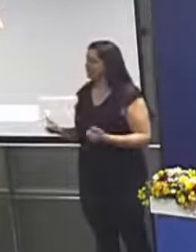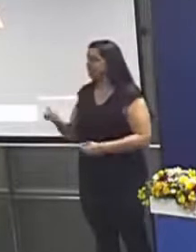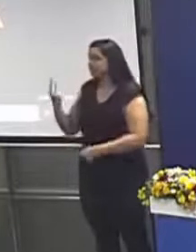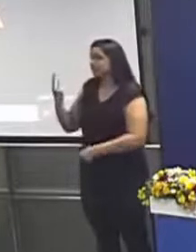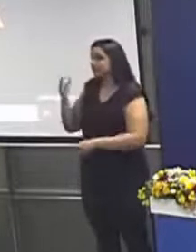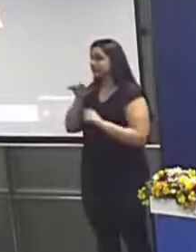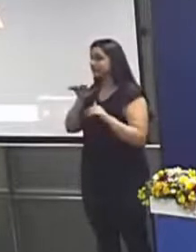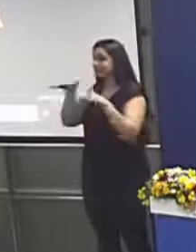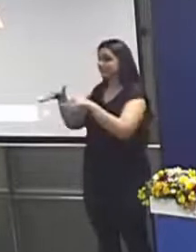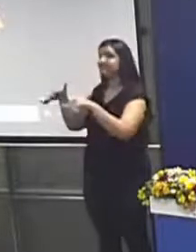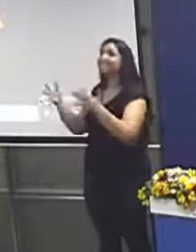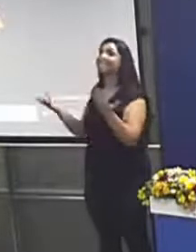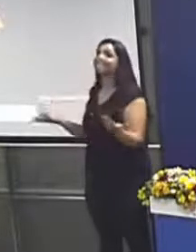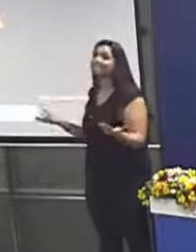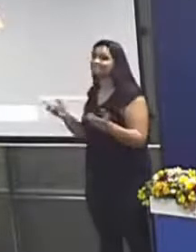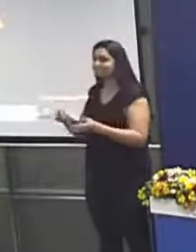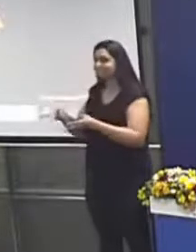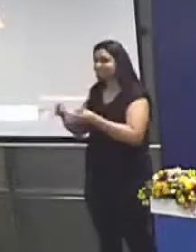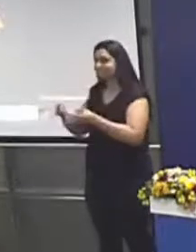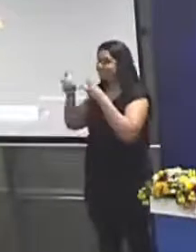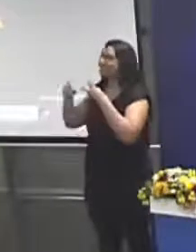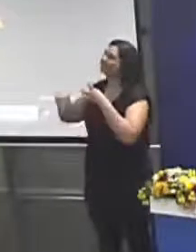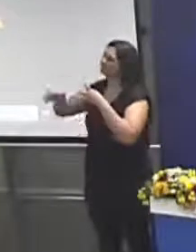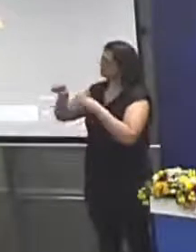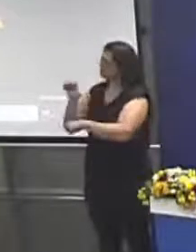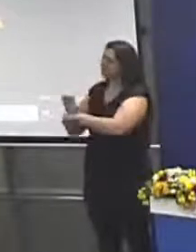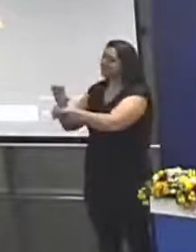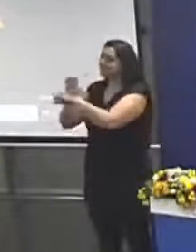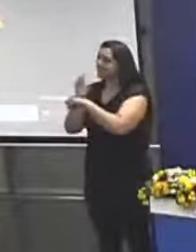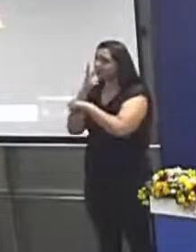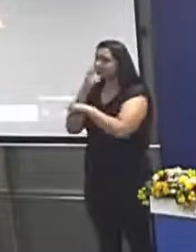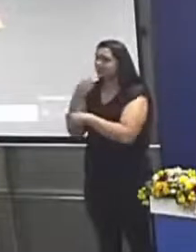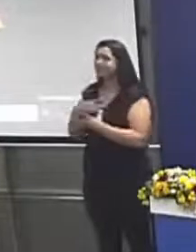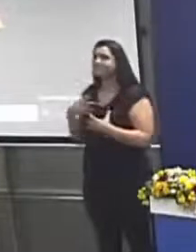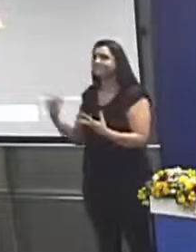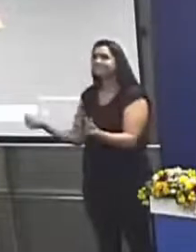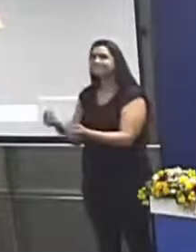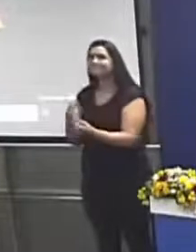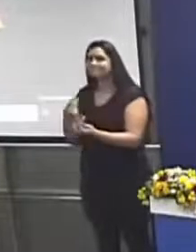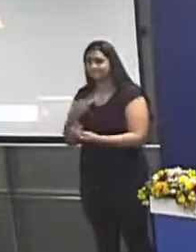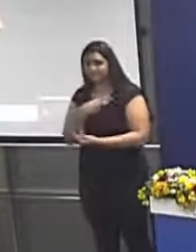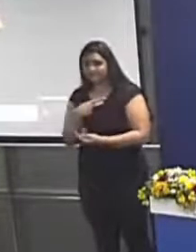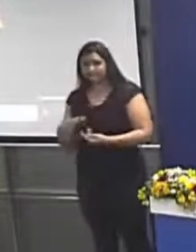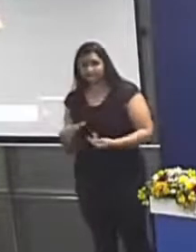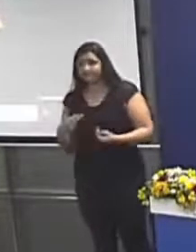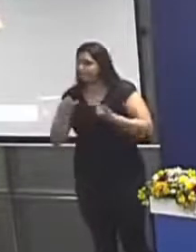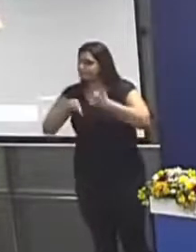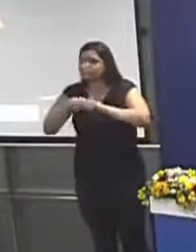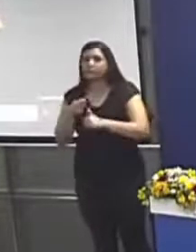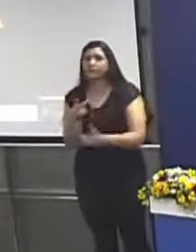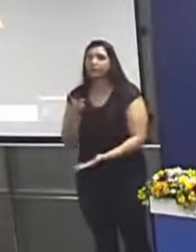as luzes da ribalta. E alguns já perceberam que o Estado faz falta. E o presidente não muda o